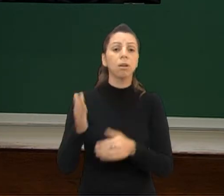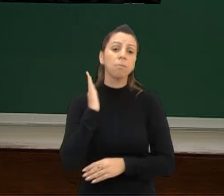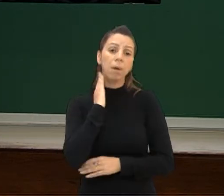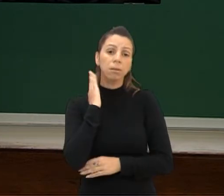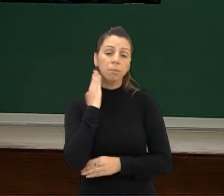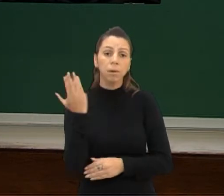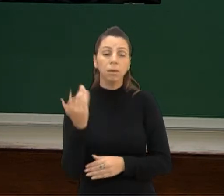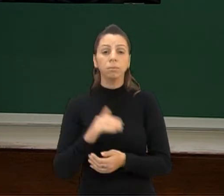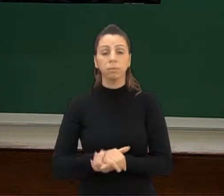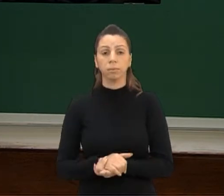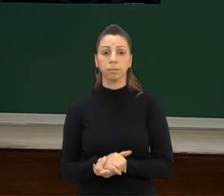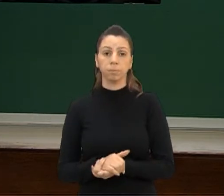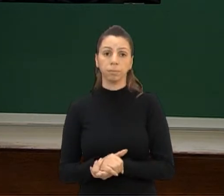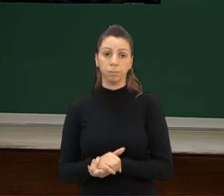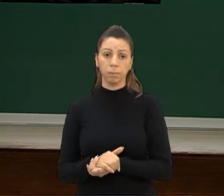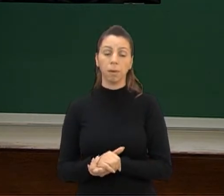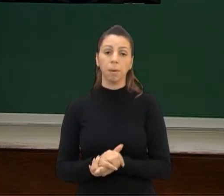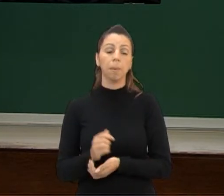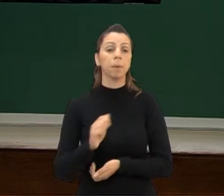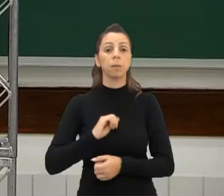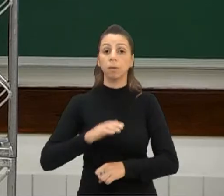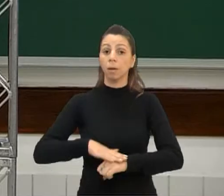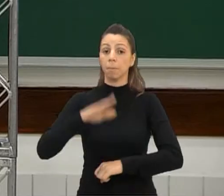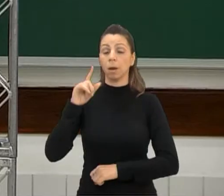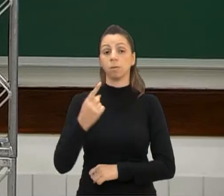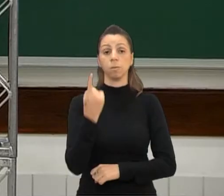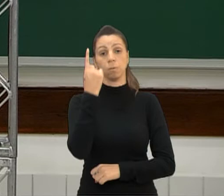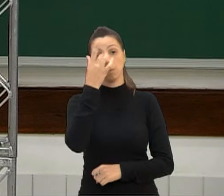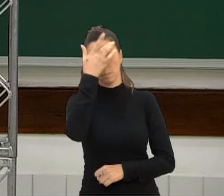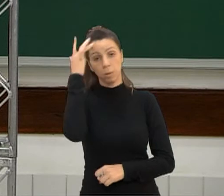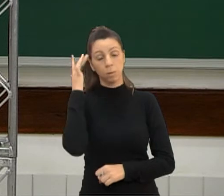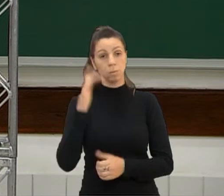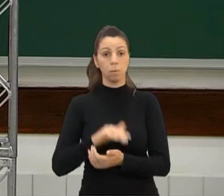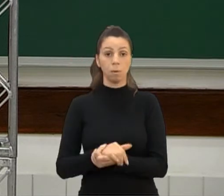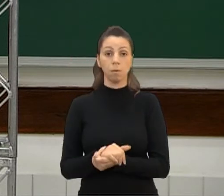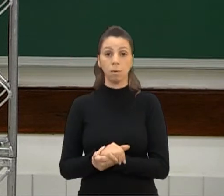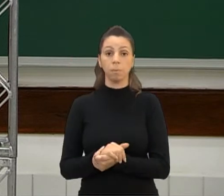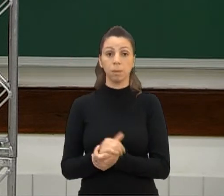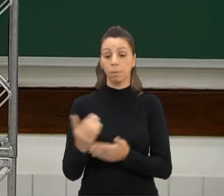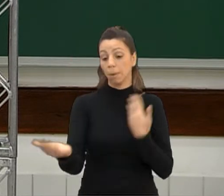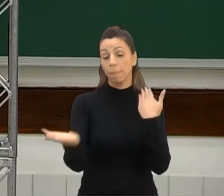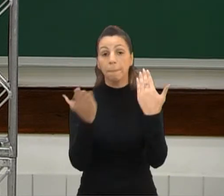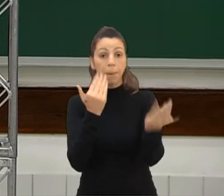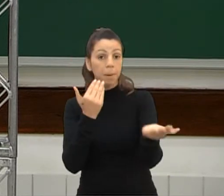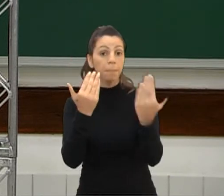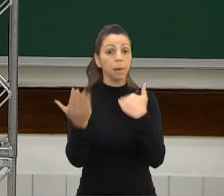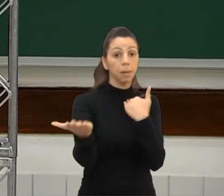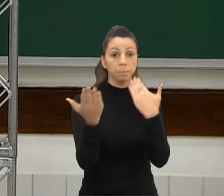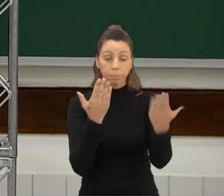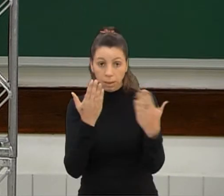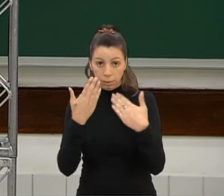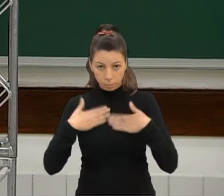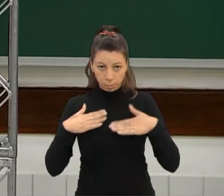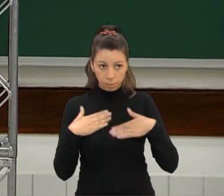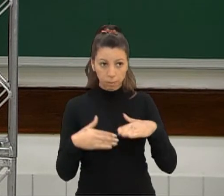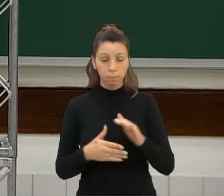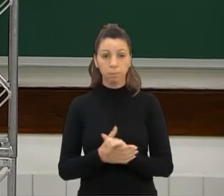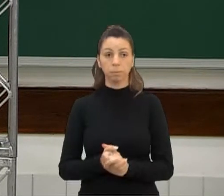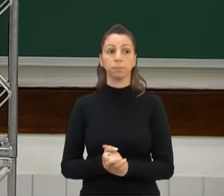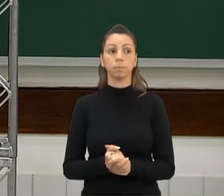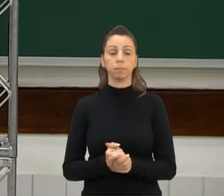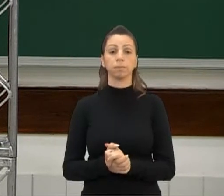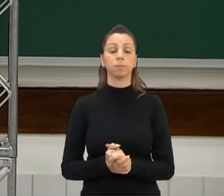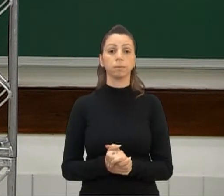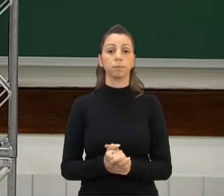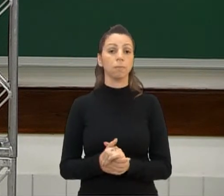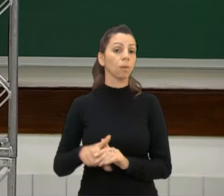que ele funcione, tá? Não pode ser um monólogo, não existe monólogo no chat. Tranque, beleza? A ver,